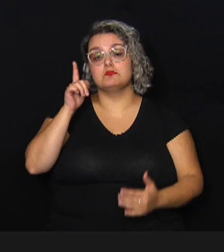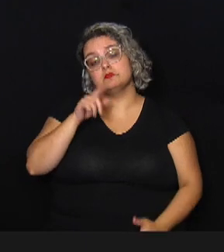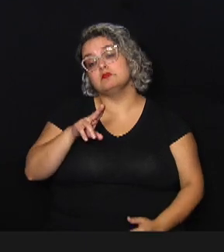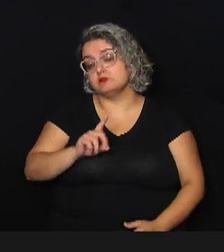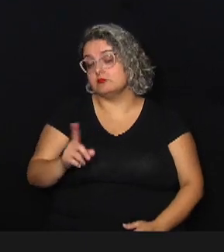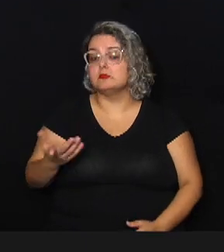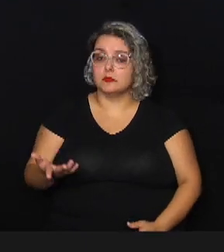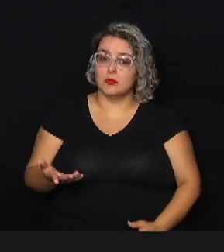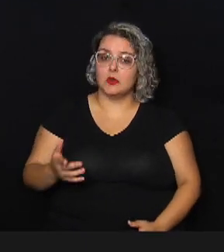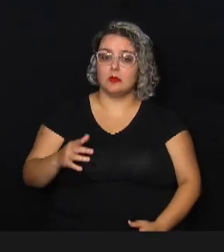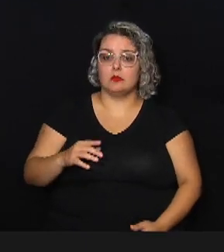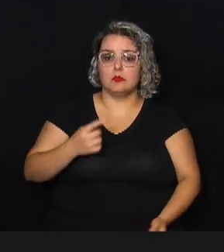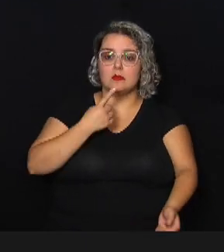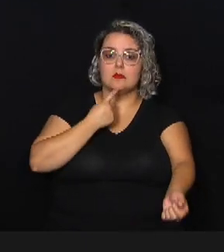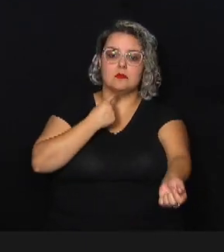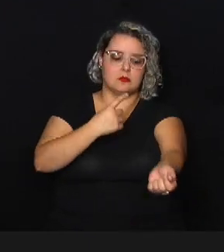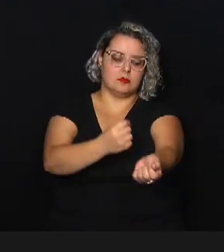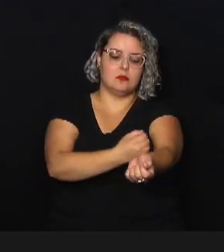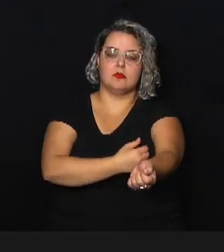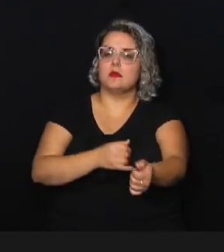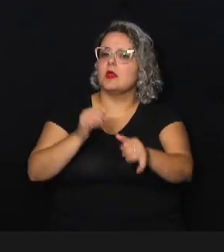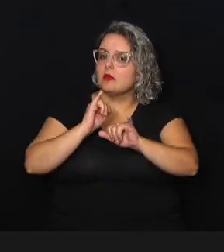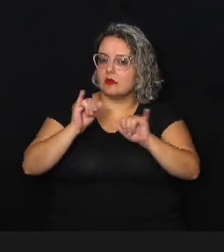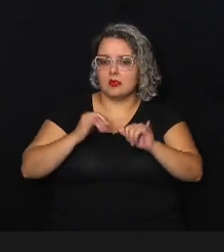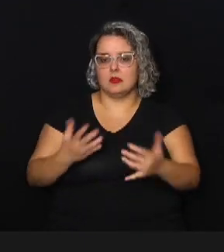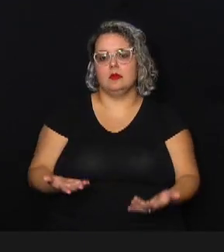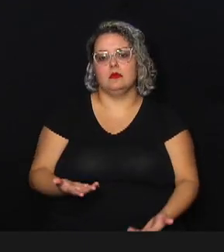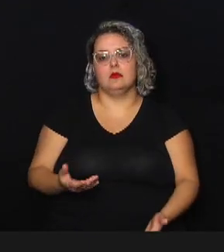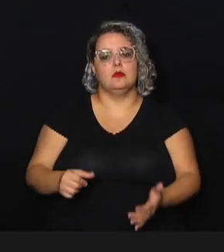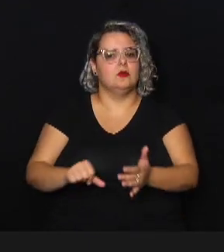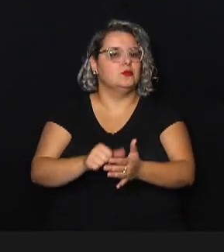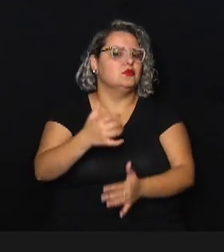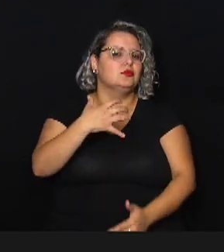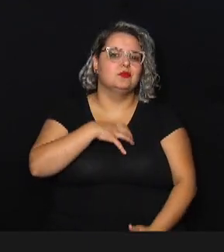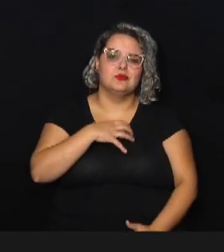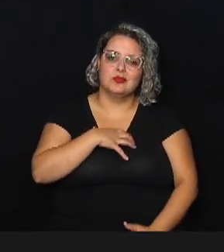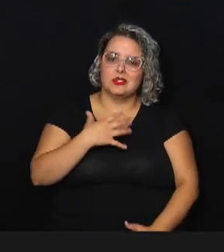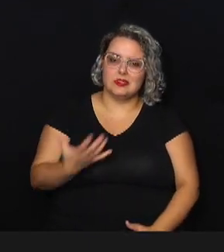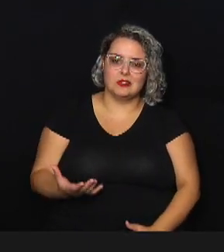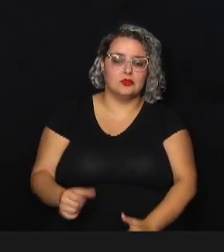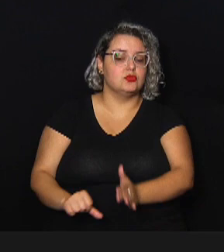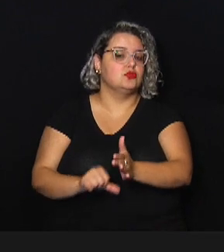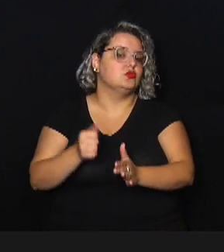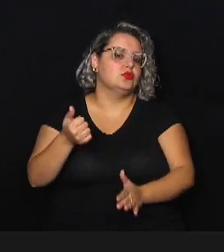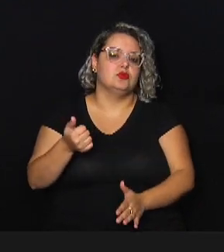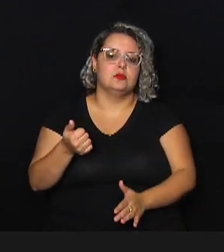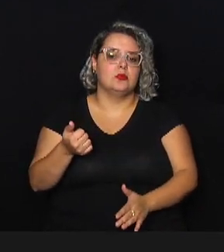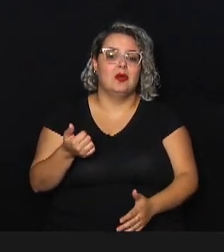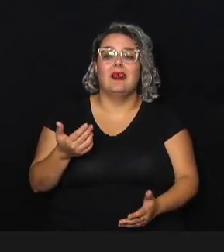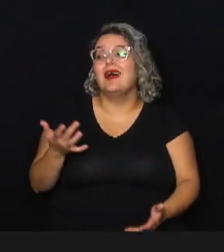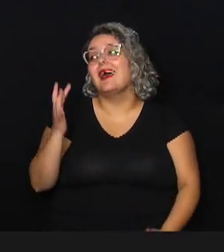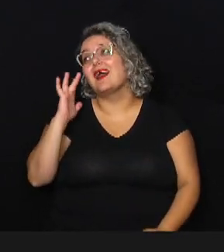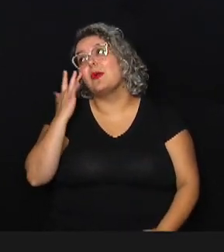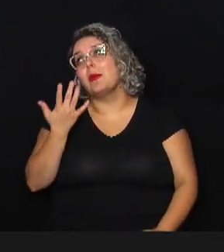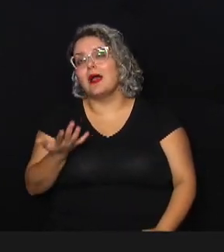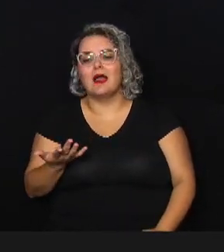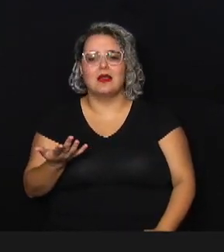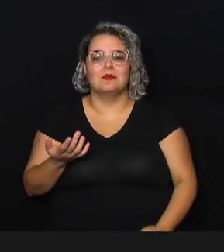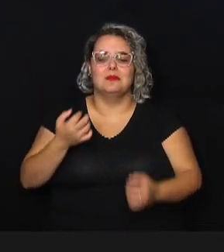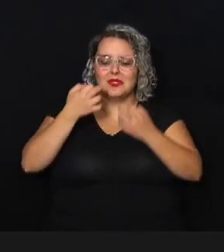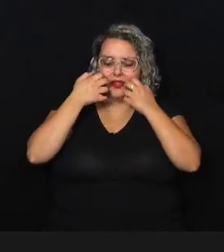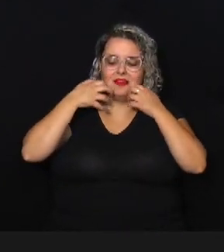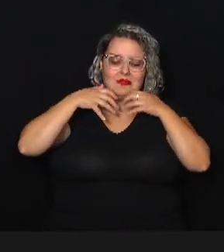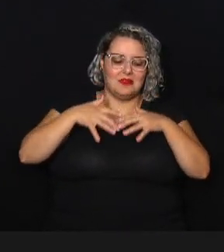Mas o que eu quero enfatizar é, nos primeiros sintomas, nos primeiros, eu acho que sangrou aqui, não